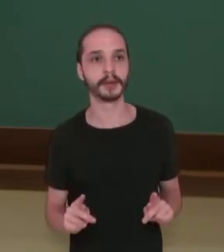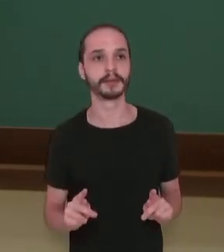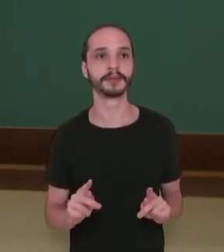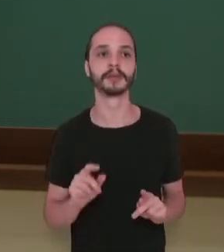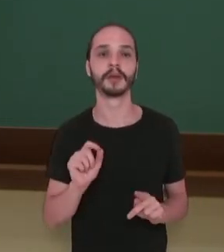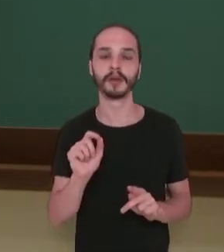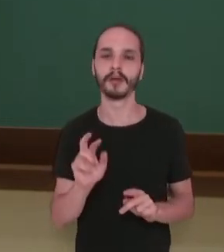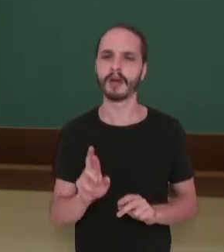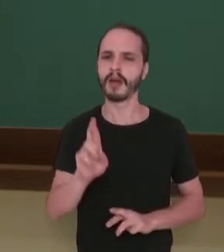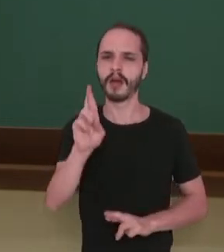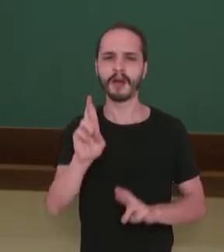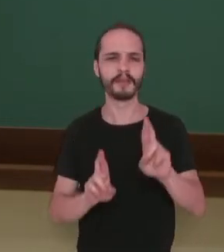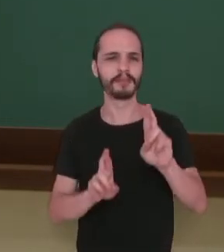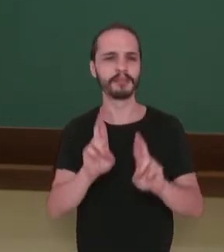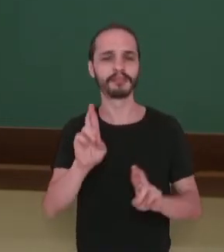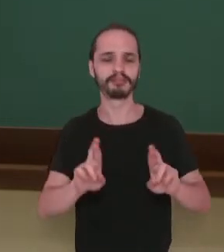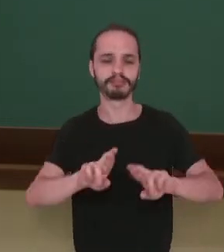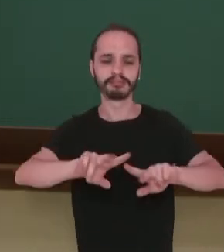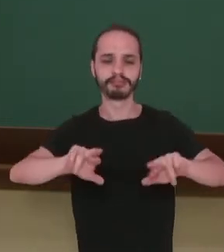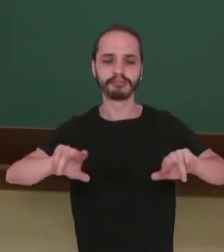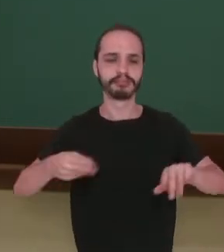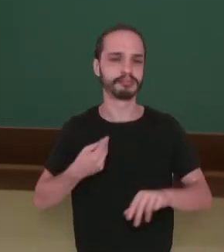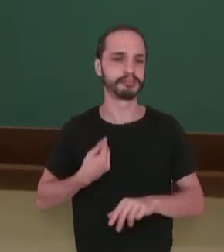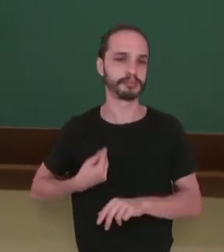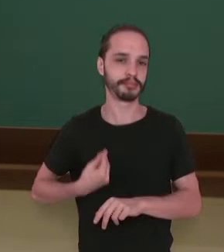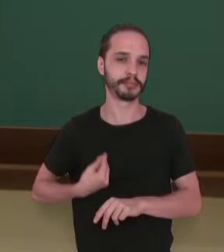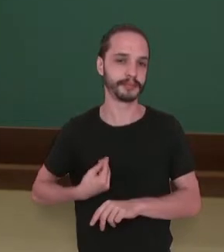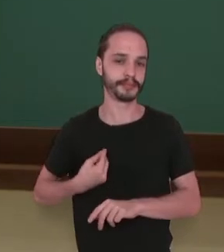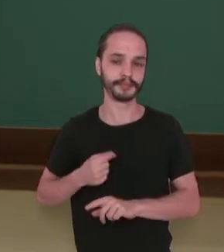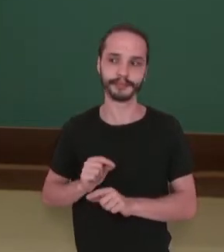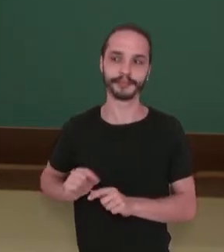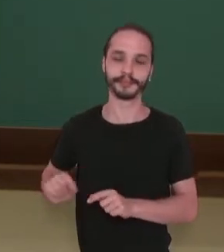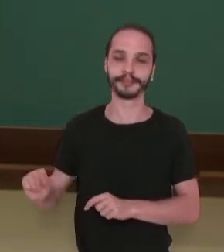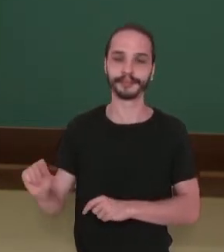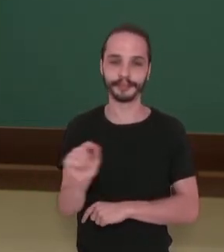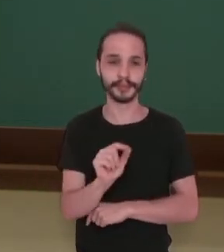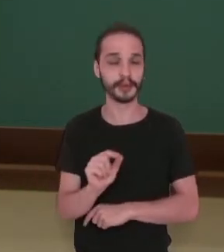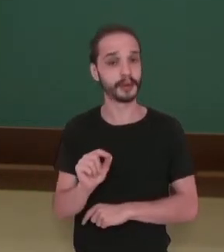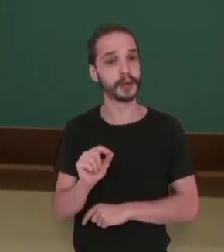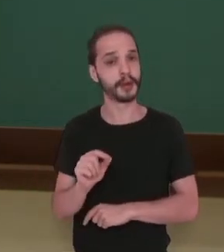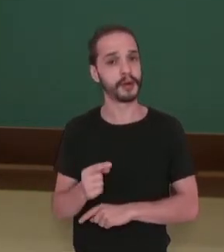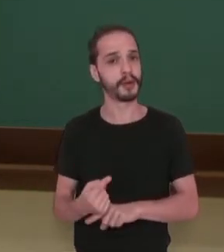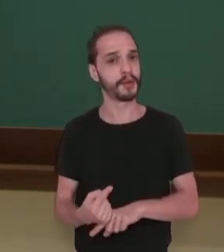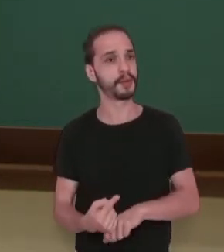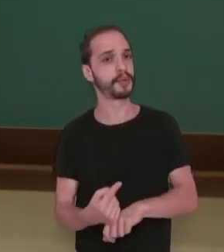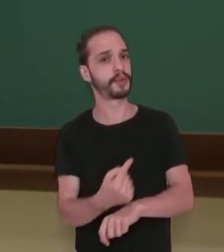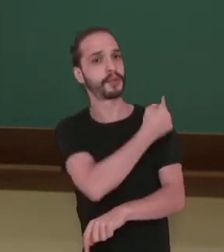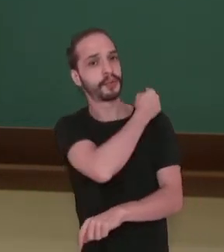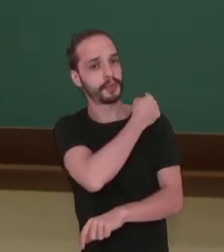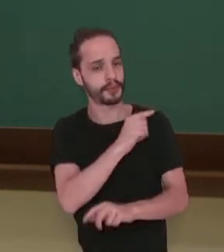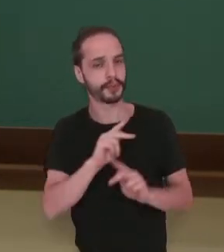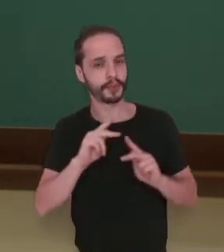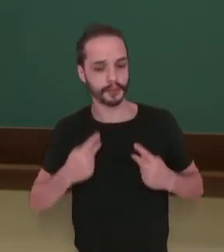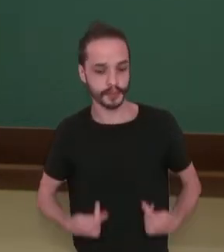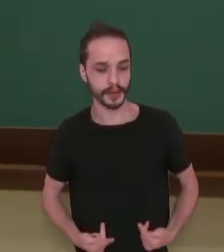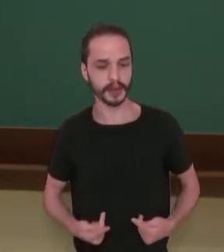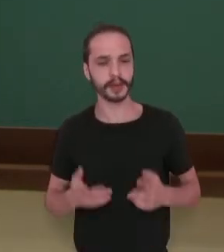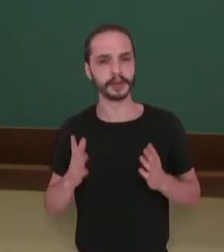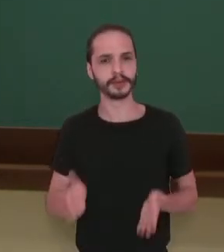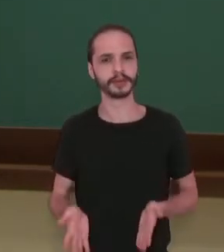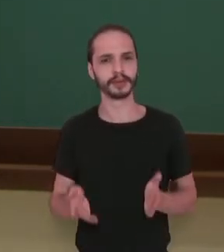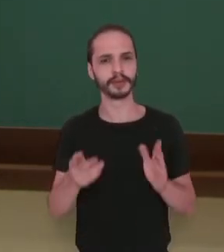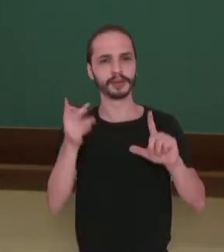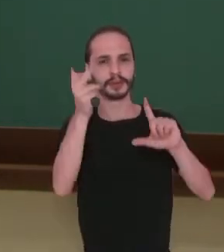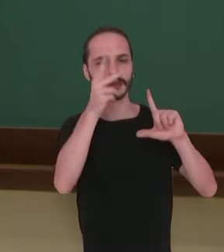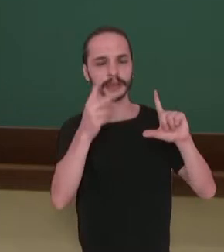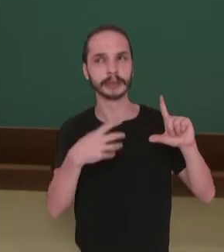representou diversos aspectos da vida humana. Então, o homem primitivo, ele desenhava o que se passava com